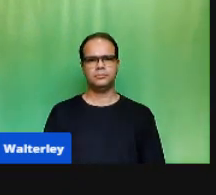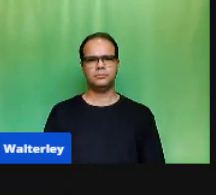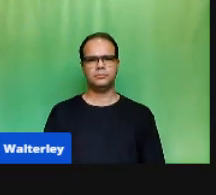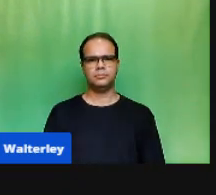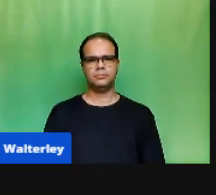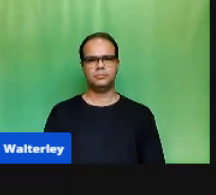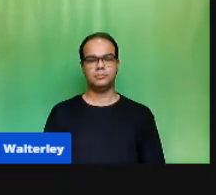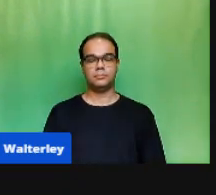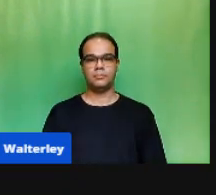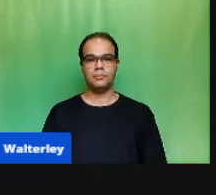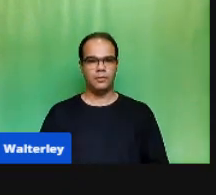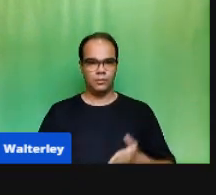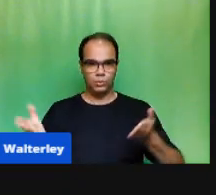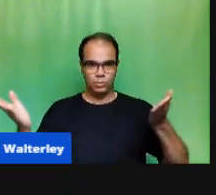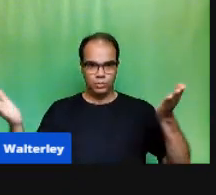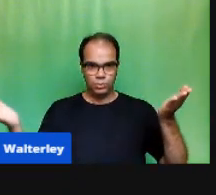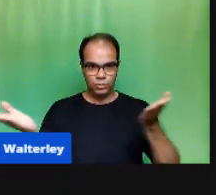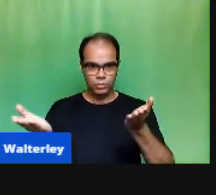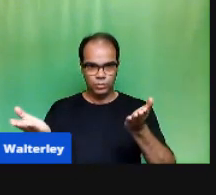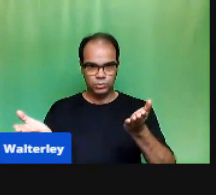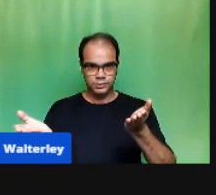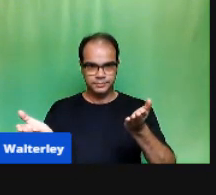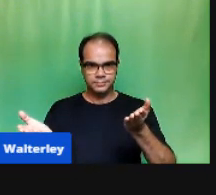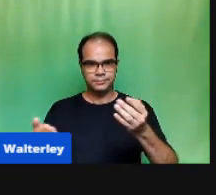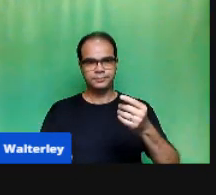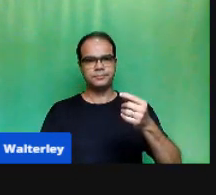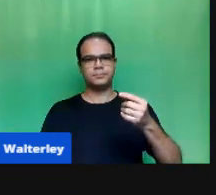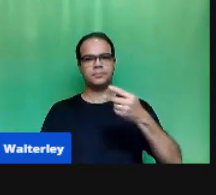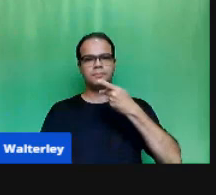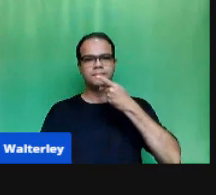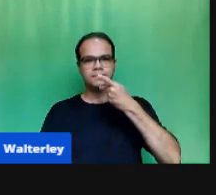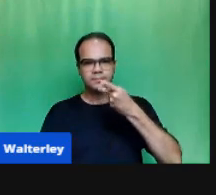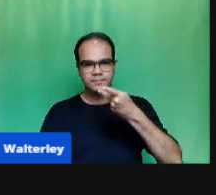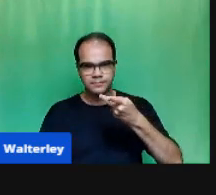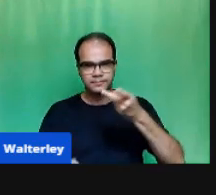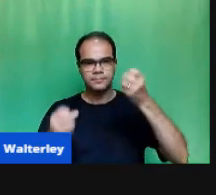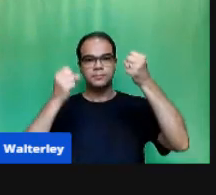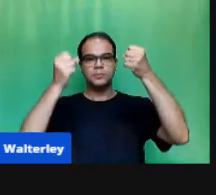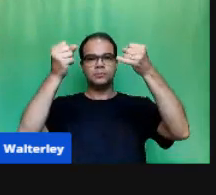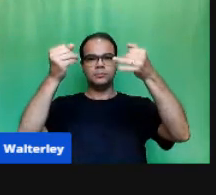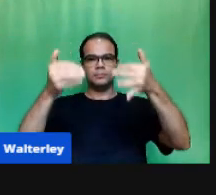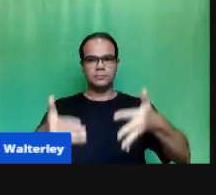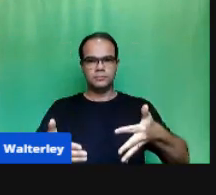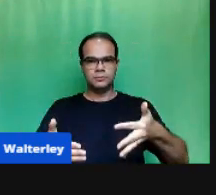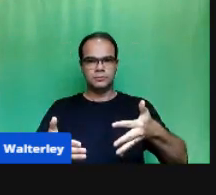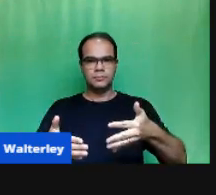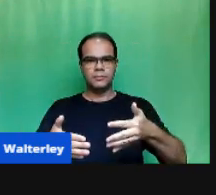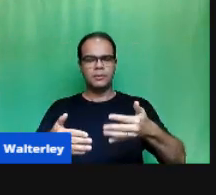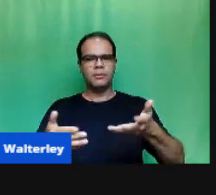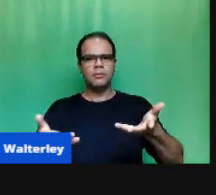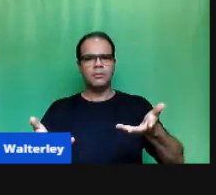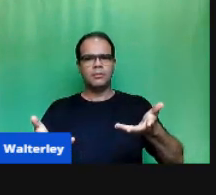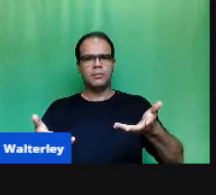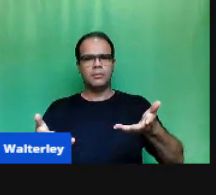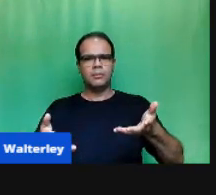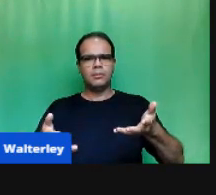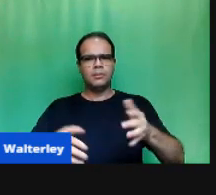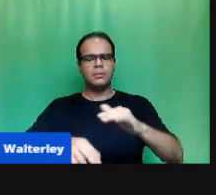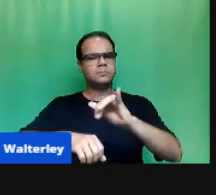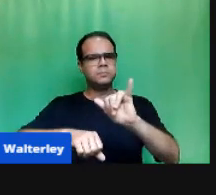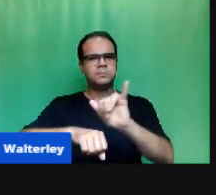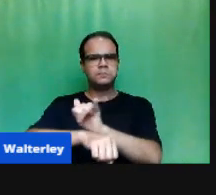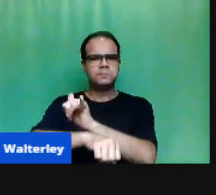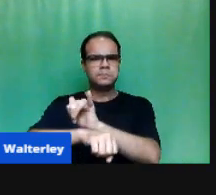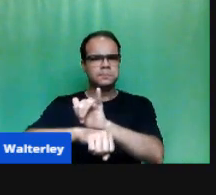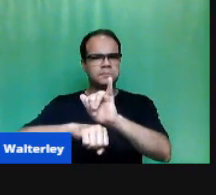Eu estou aqui agora para falar um pouquinho para vocês sobre as práticas, né? Sobre